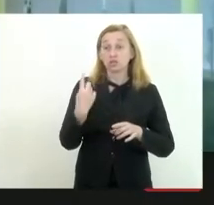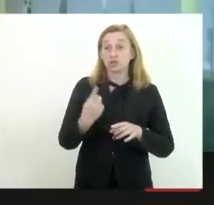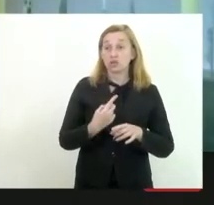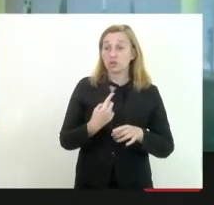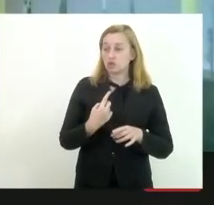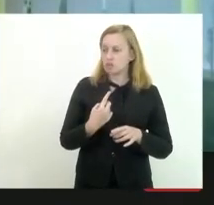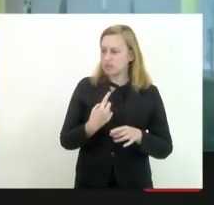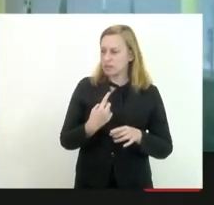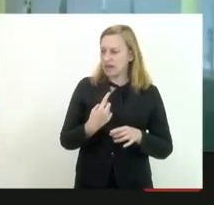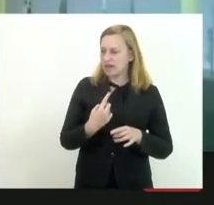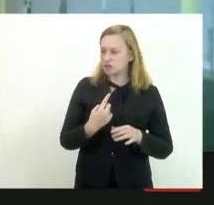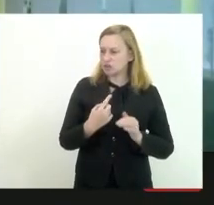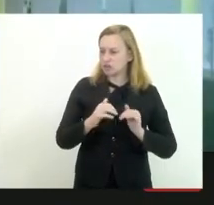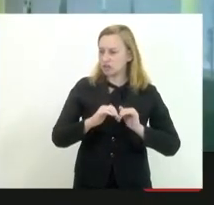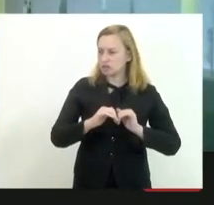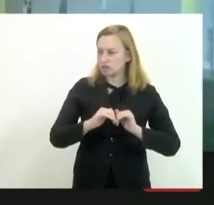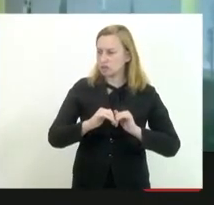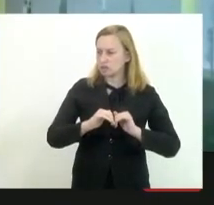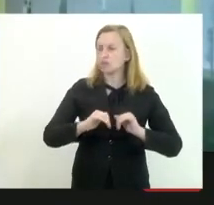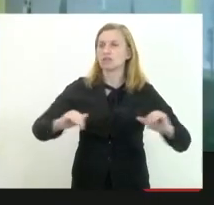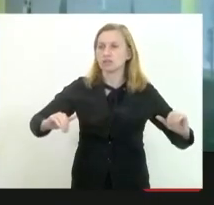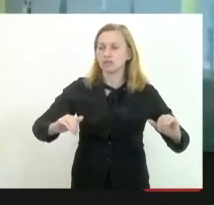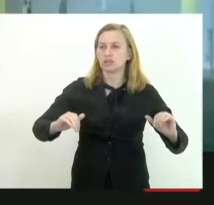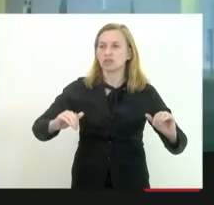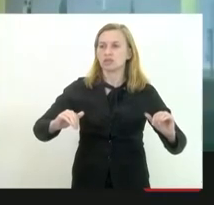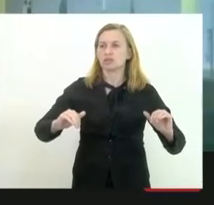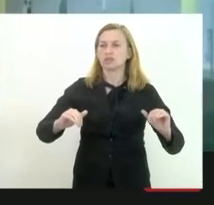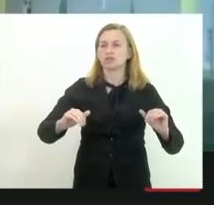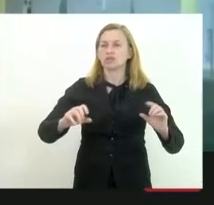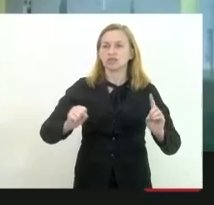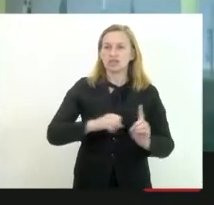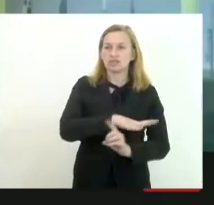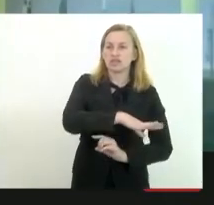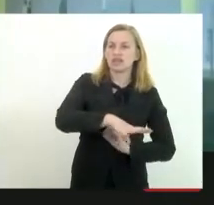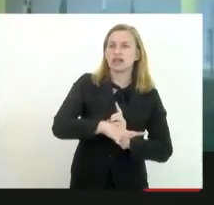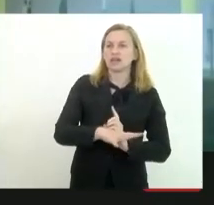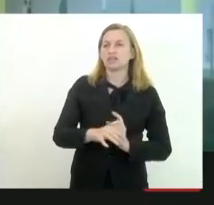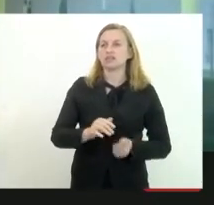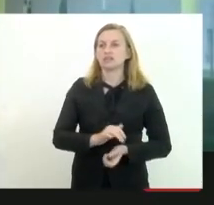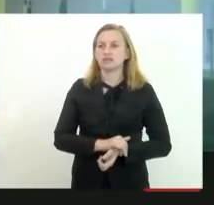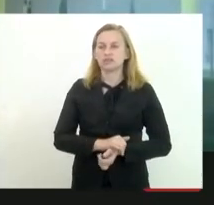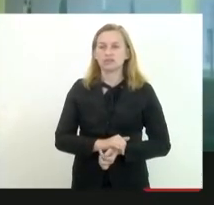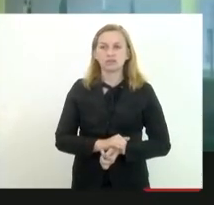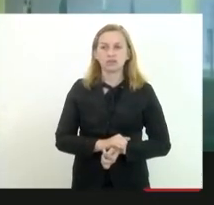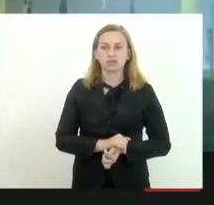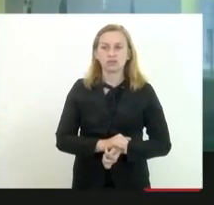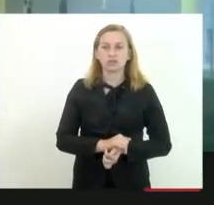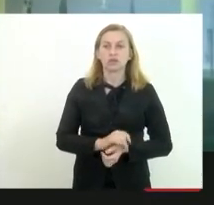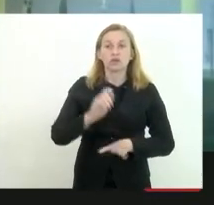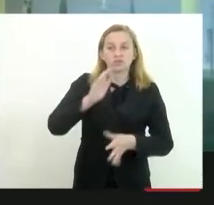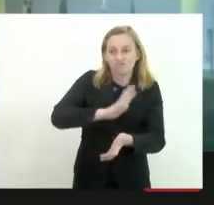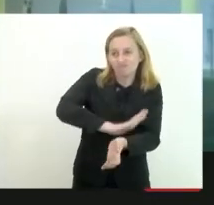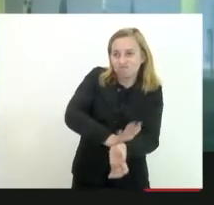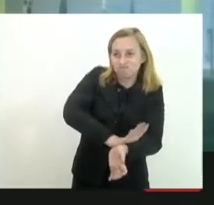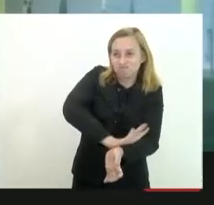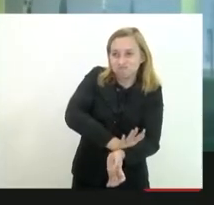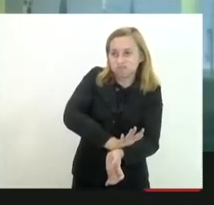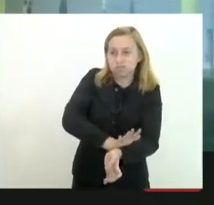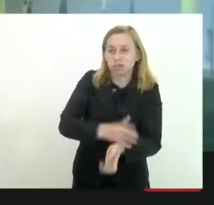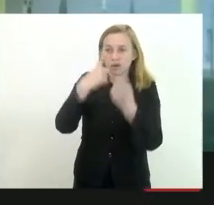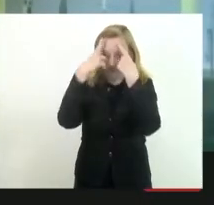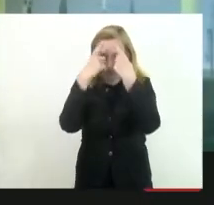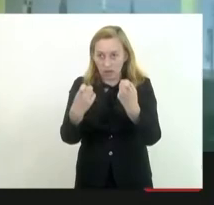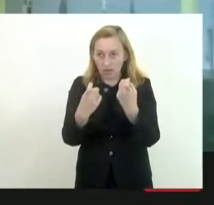têm para fazer a imposição do racismo e da